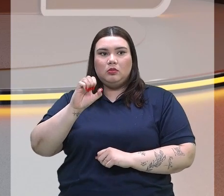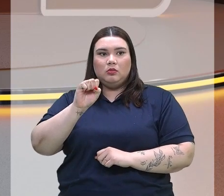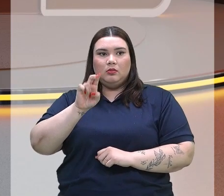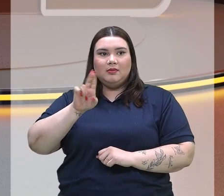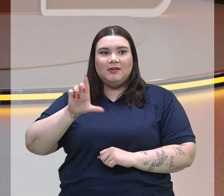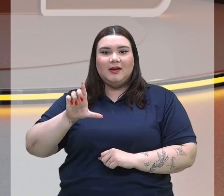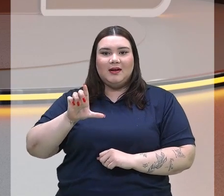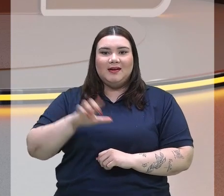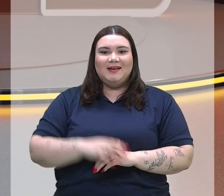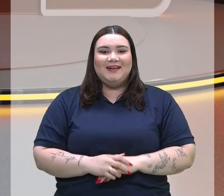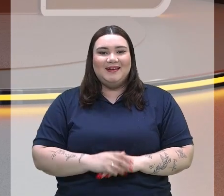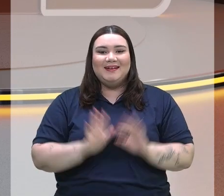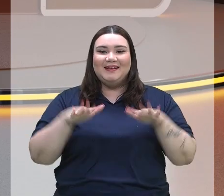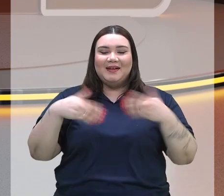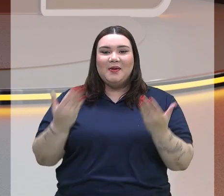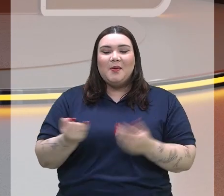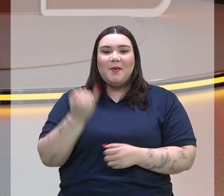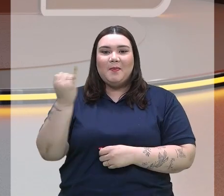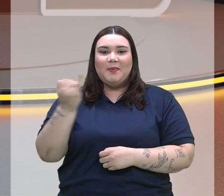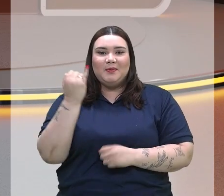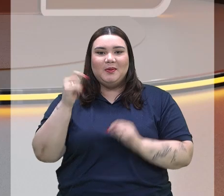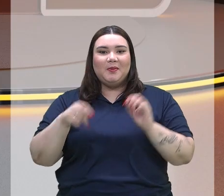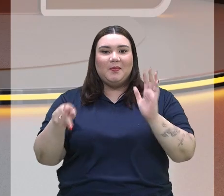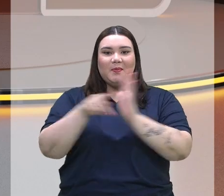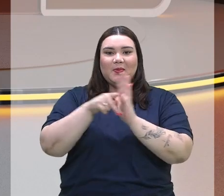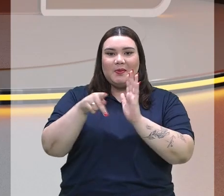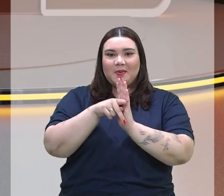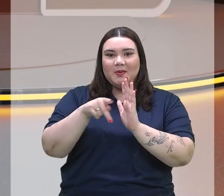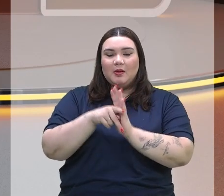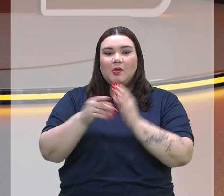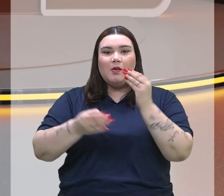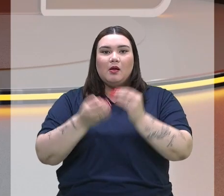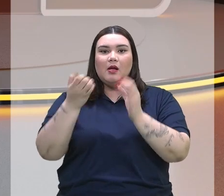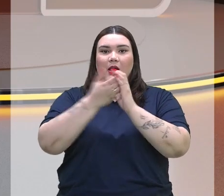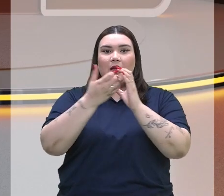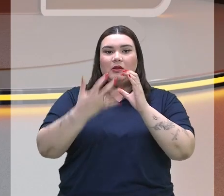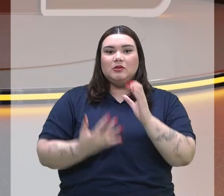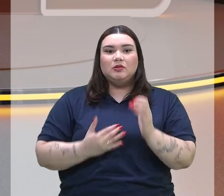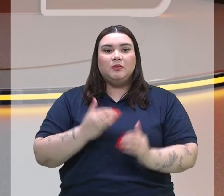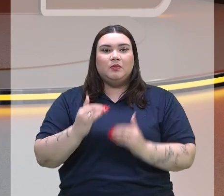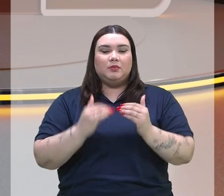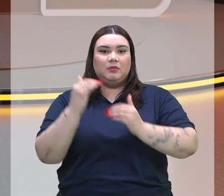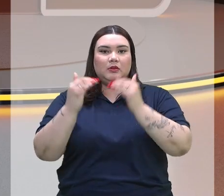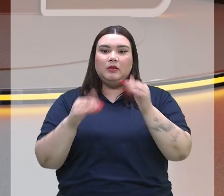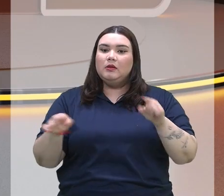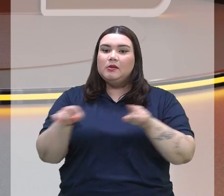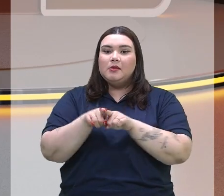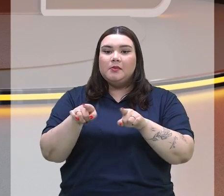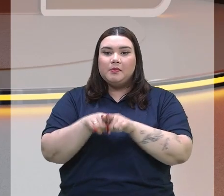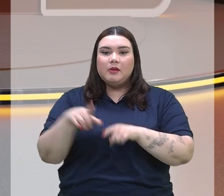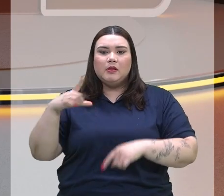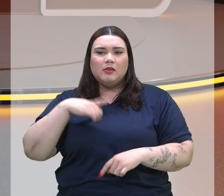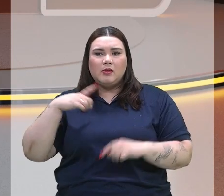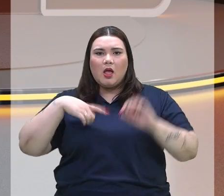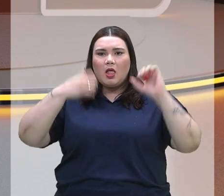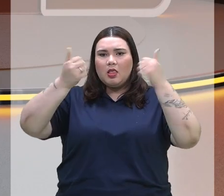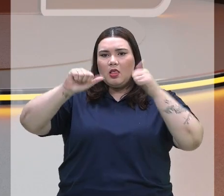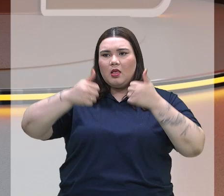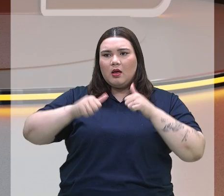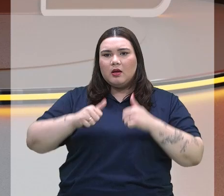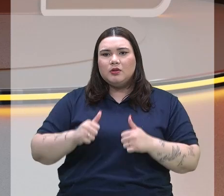bloco econômico, analisando suas características e desenvolvimento, além de também analisarmos